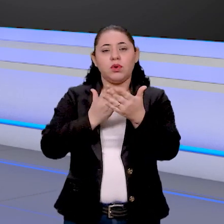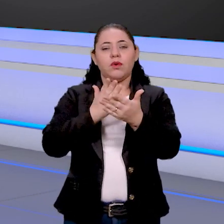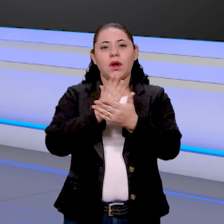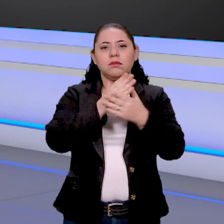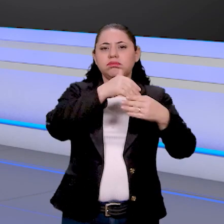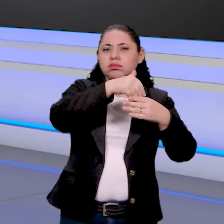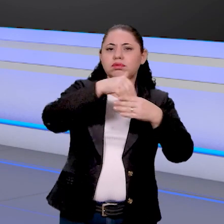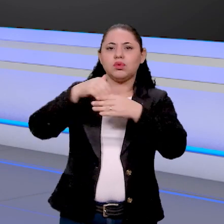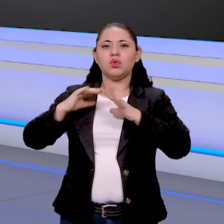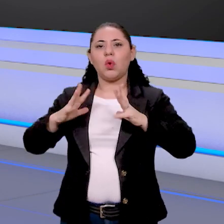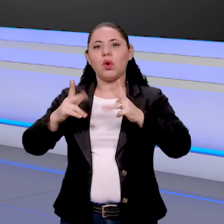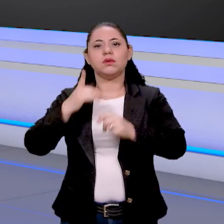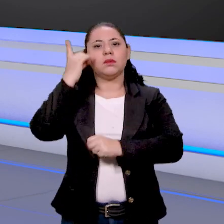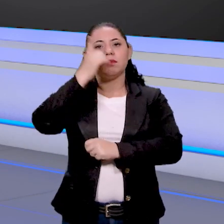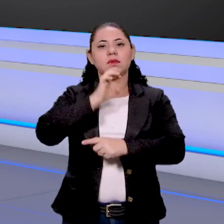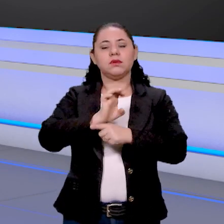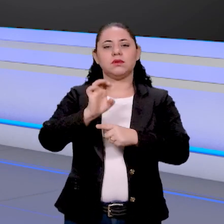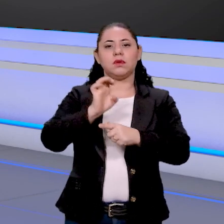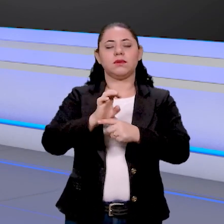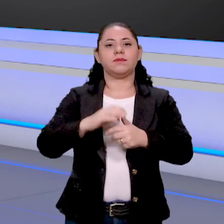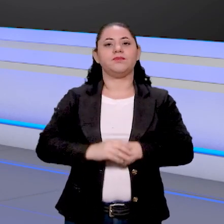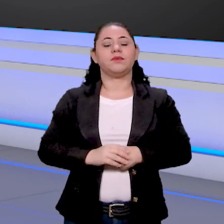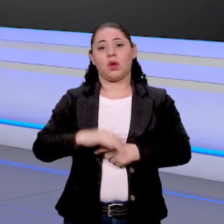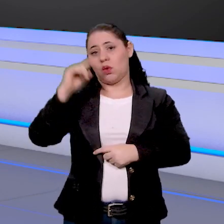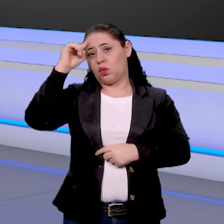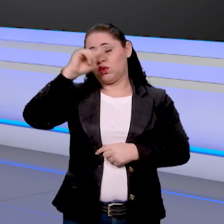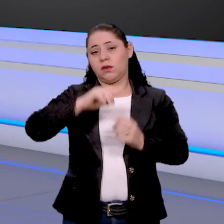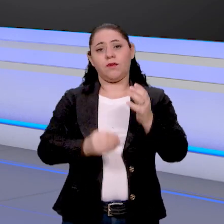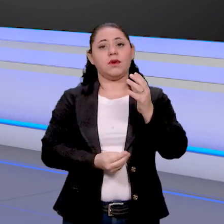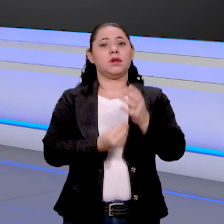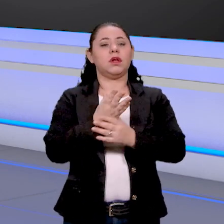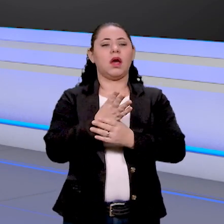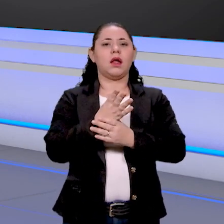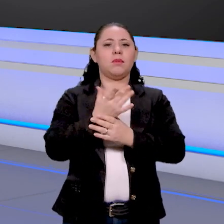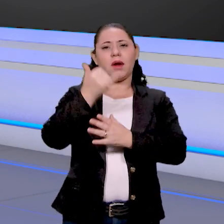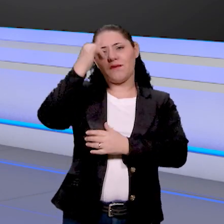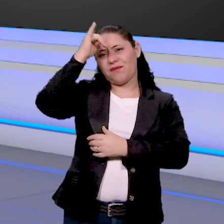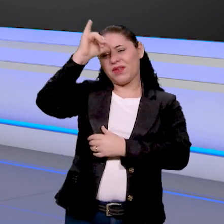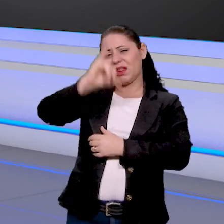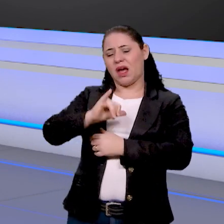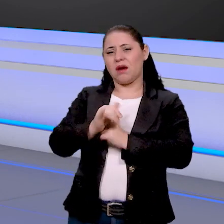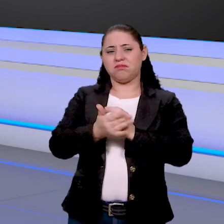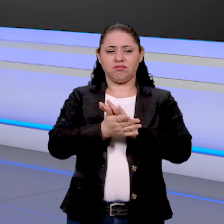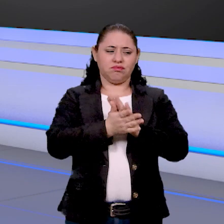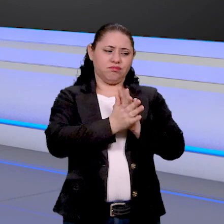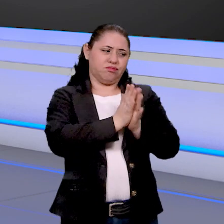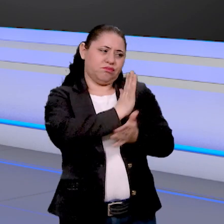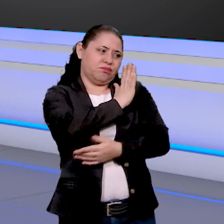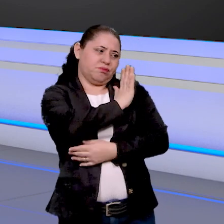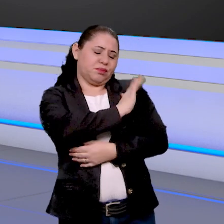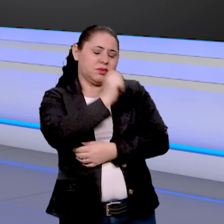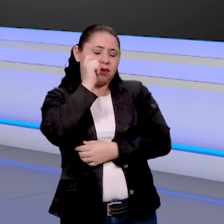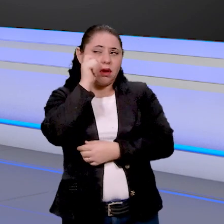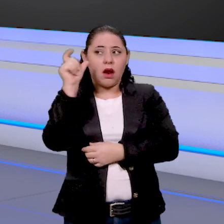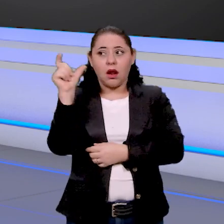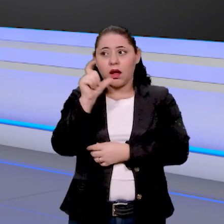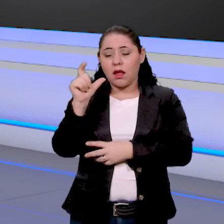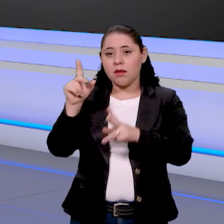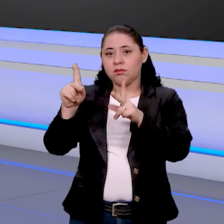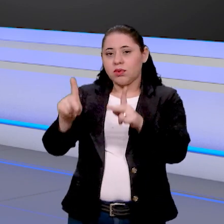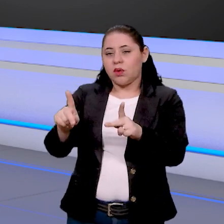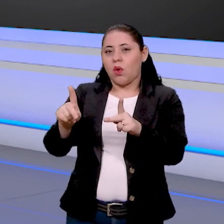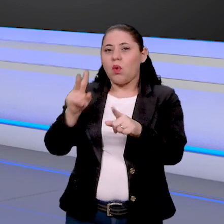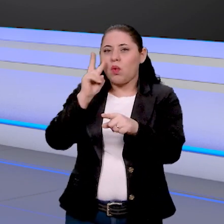é aprovado por unanimidade pelos deputados estaduais. A data foi criada para combater o preconceito